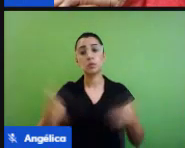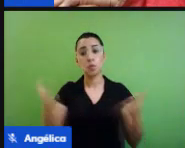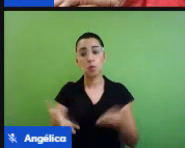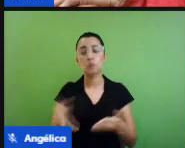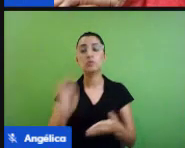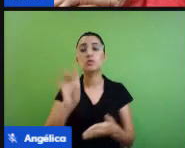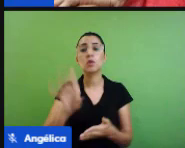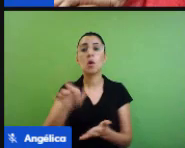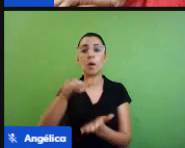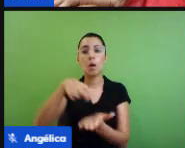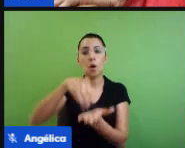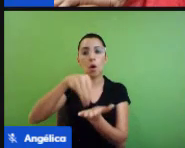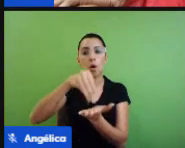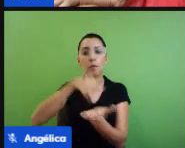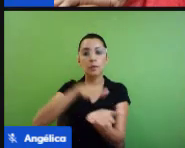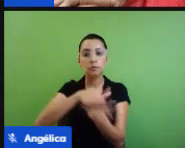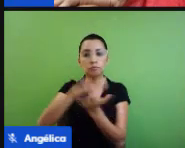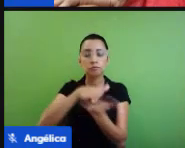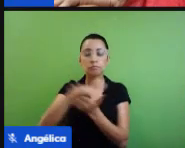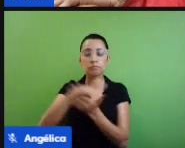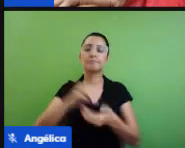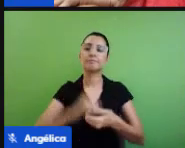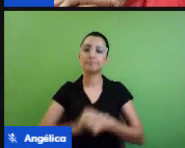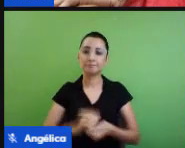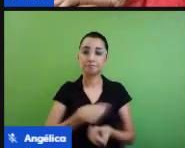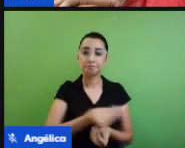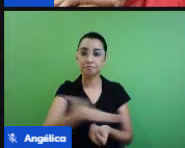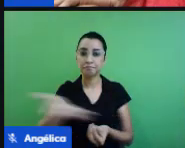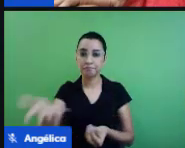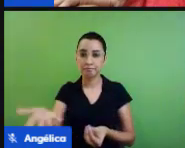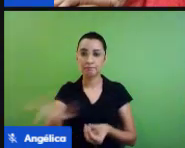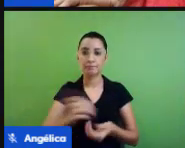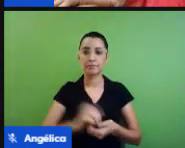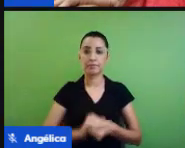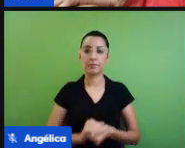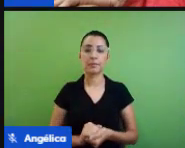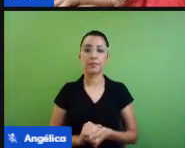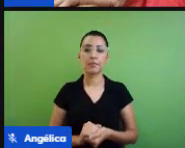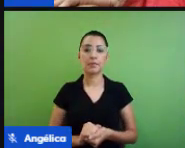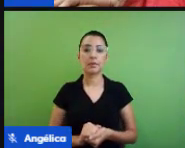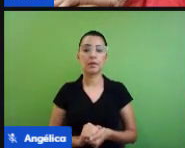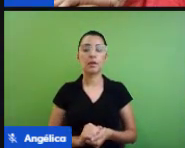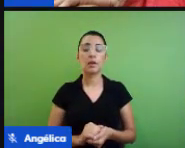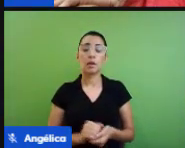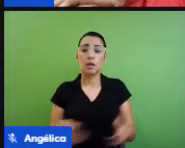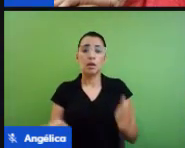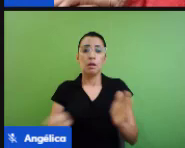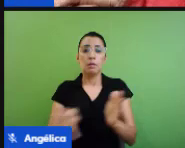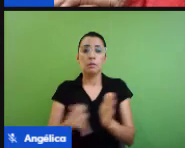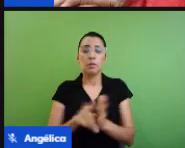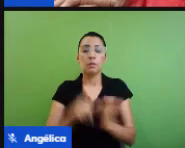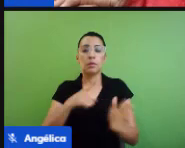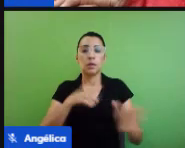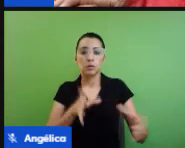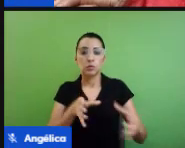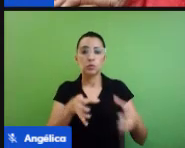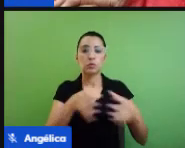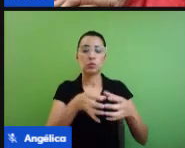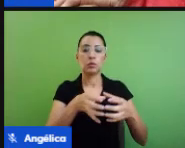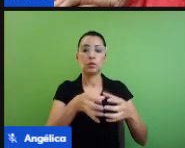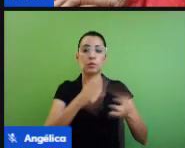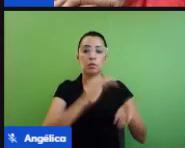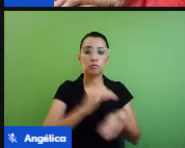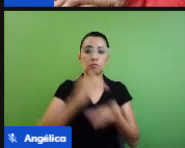também é um dos componentes que compõe esse kit que nós iremos enviar para